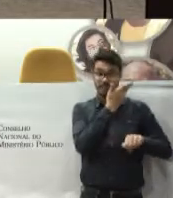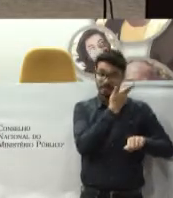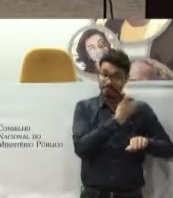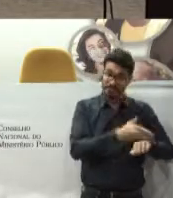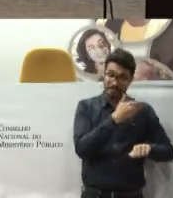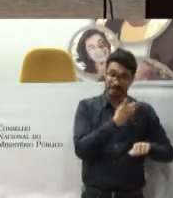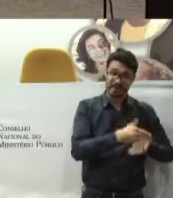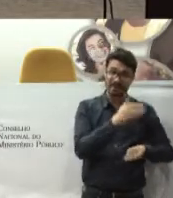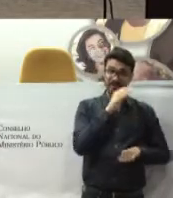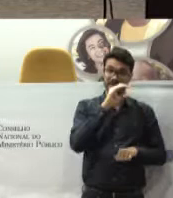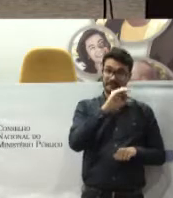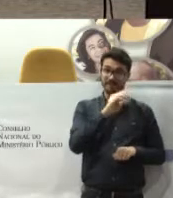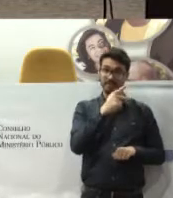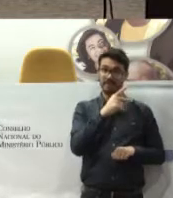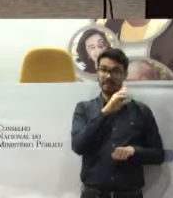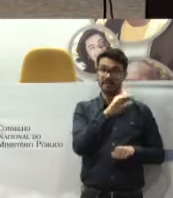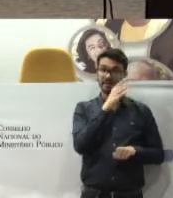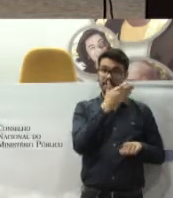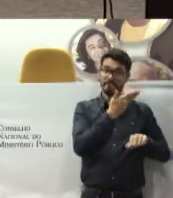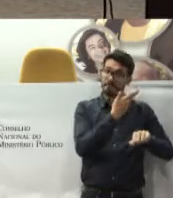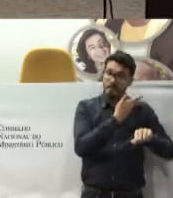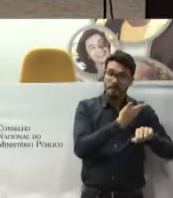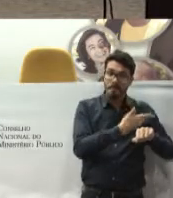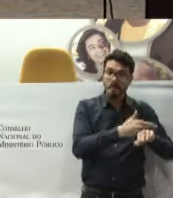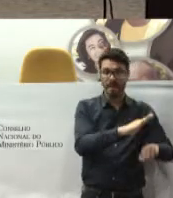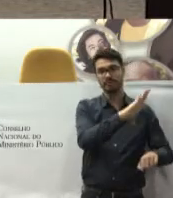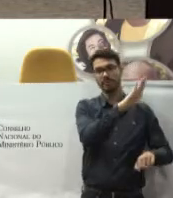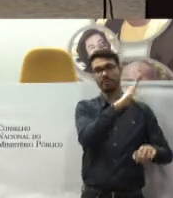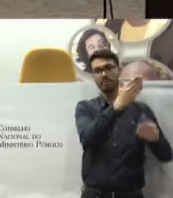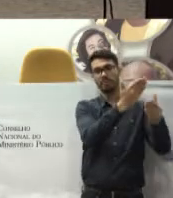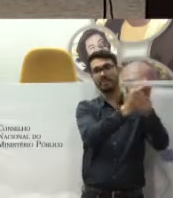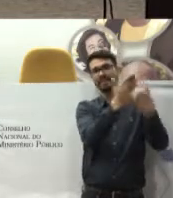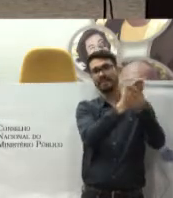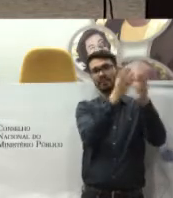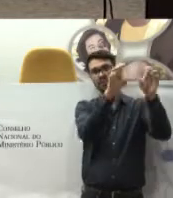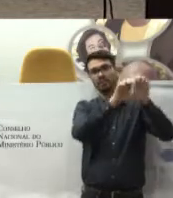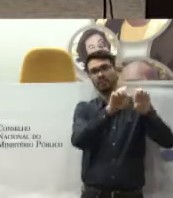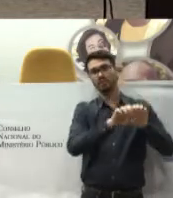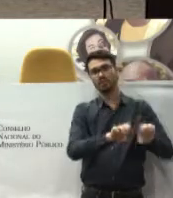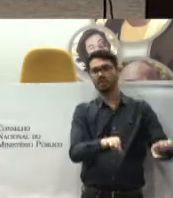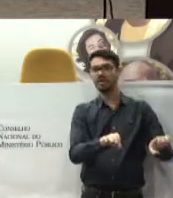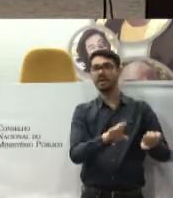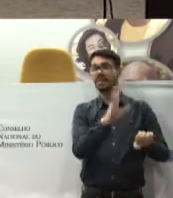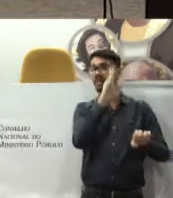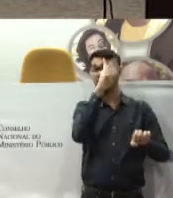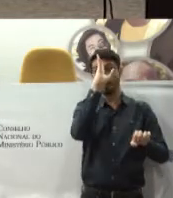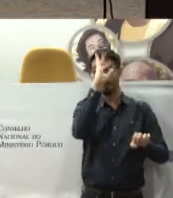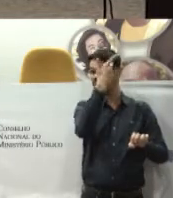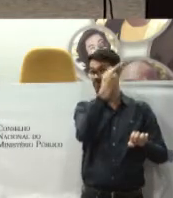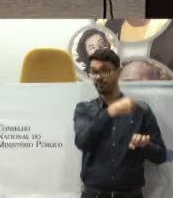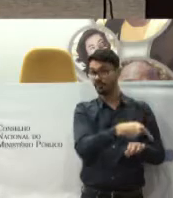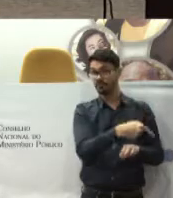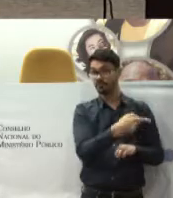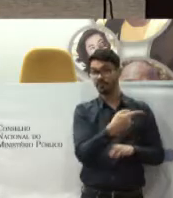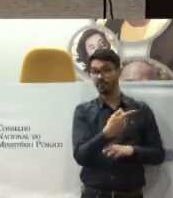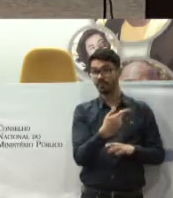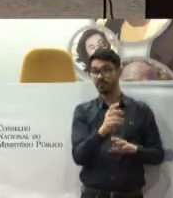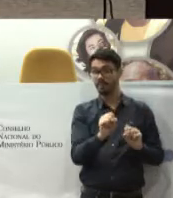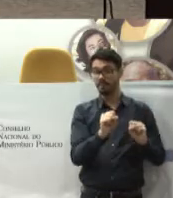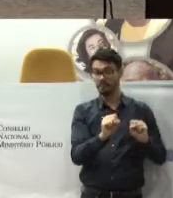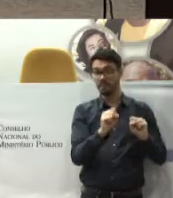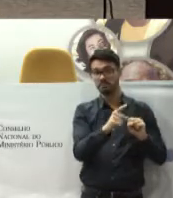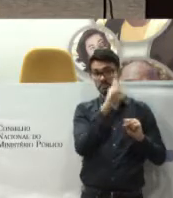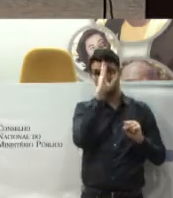do CPC para resolver problemas de processo estrutural que não estão resolvidos pelo CPC, mas que podem